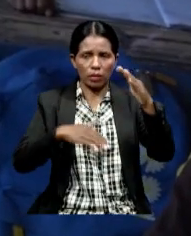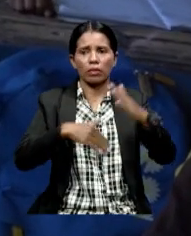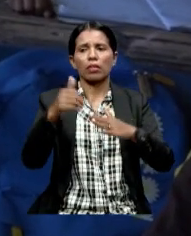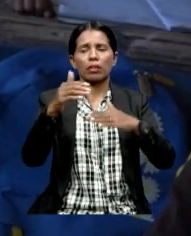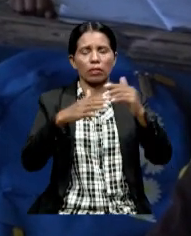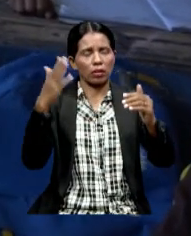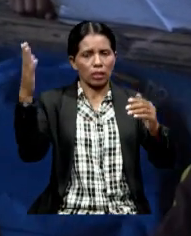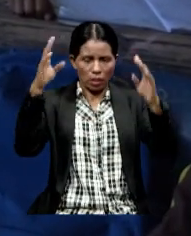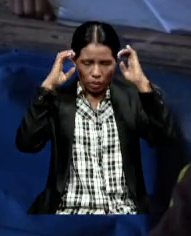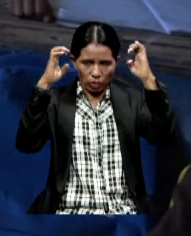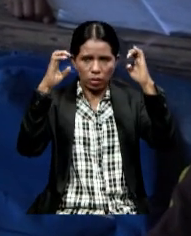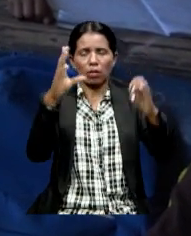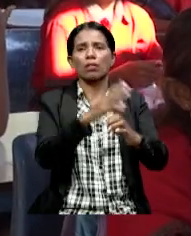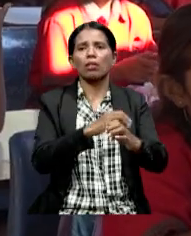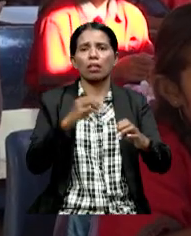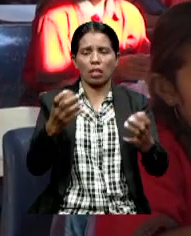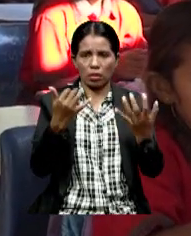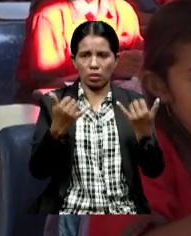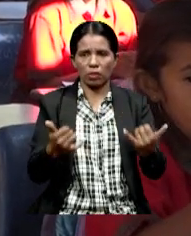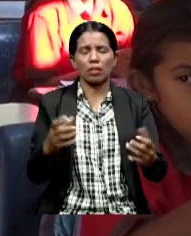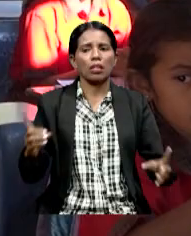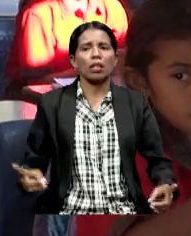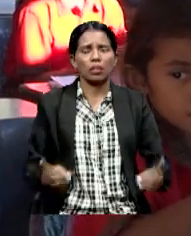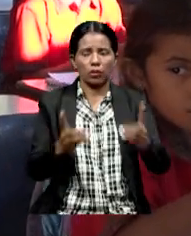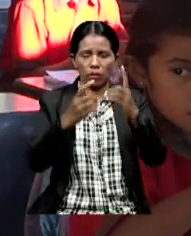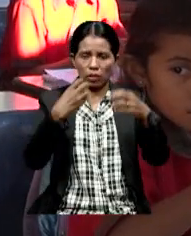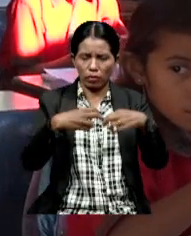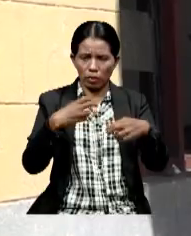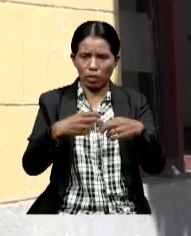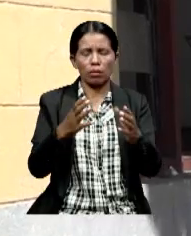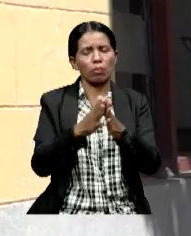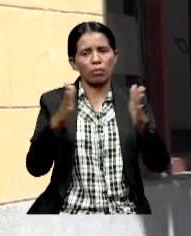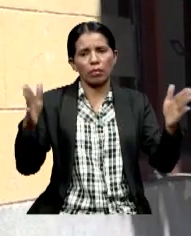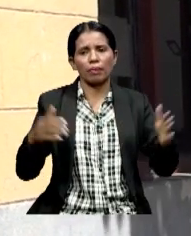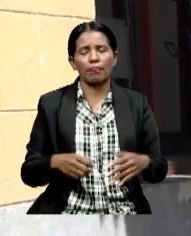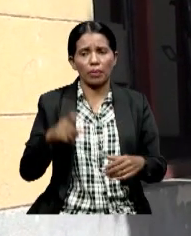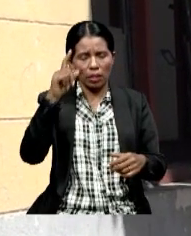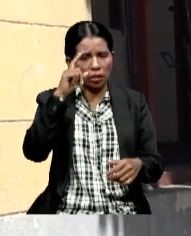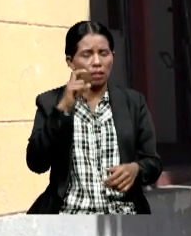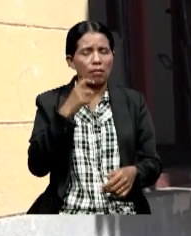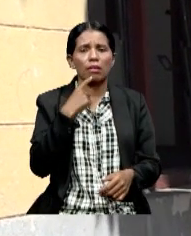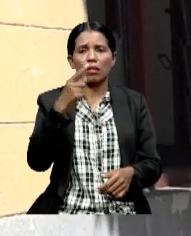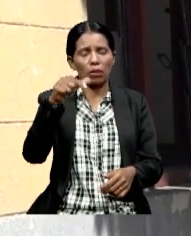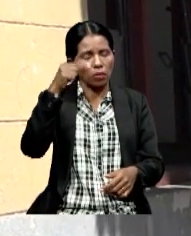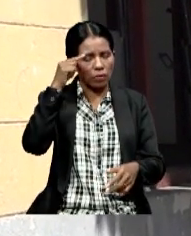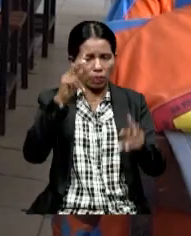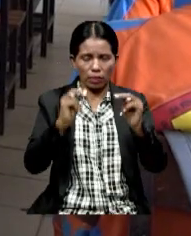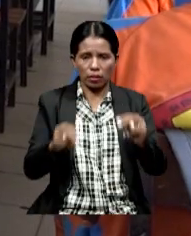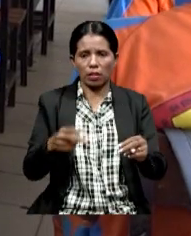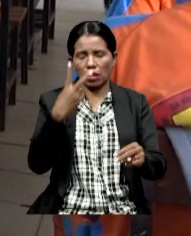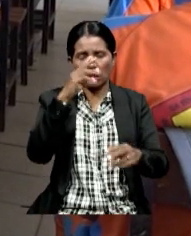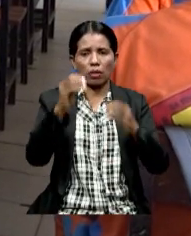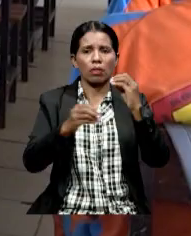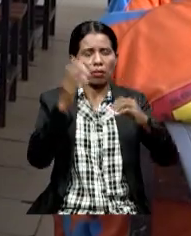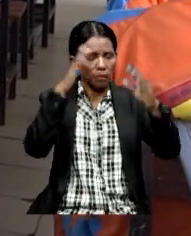e setor educação, nebe de dão né, se a soro dificuldade barak. Sanana Gusmão Hateten, governo precisa resolver